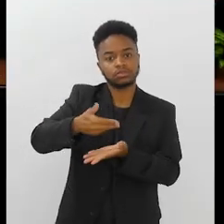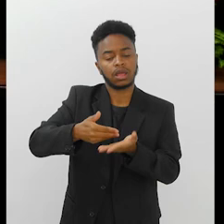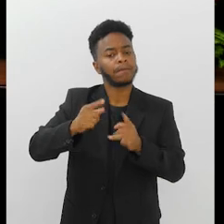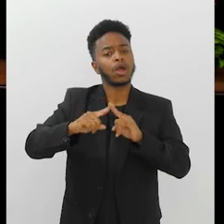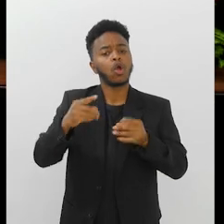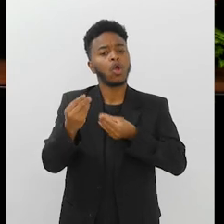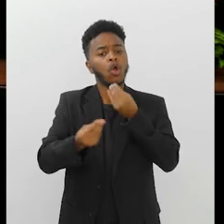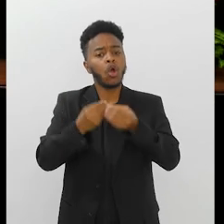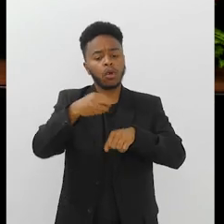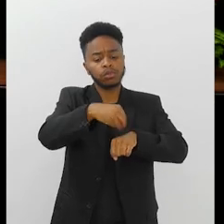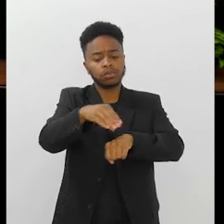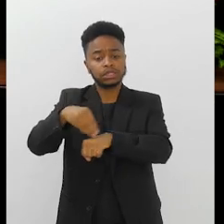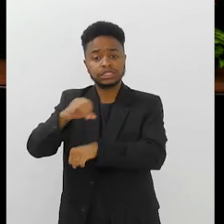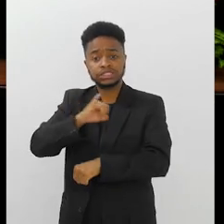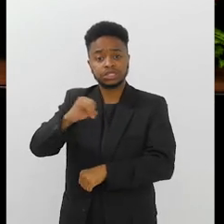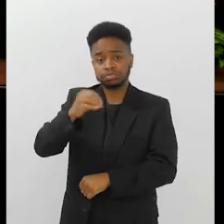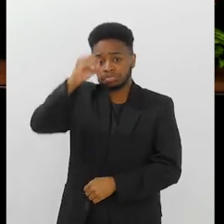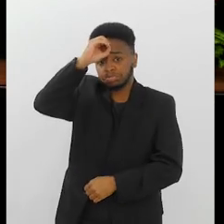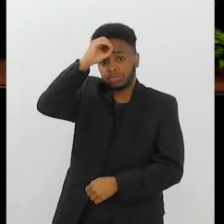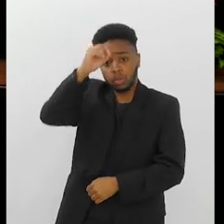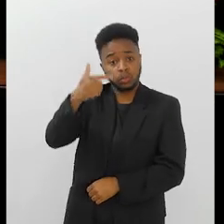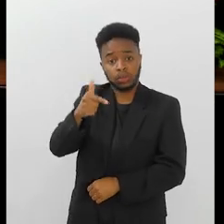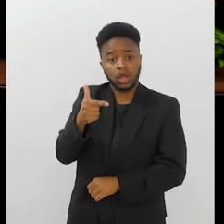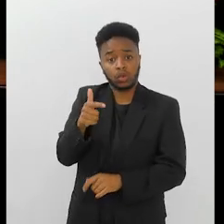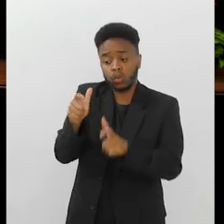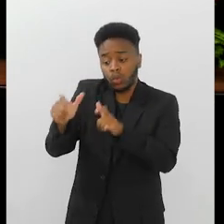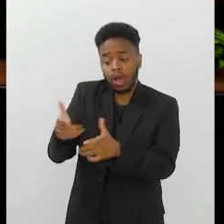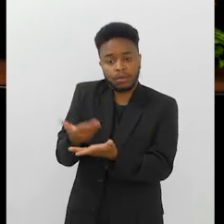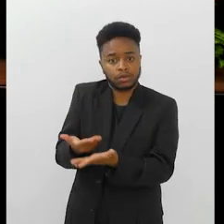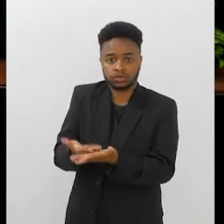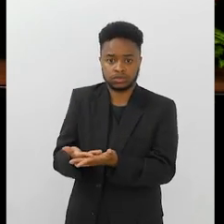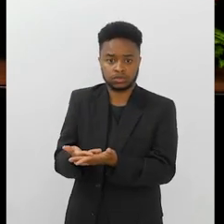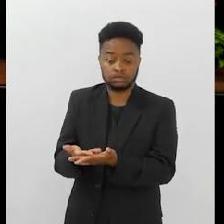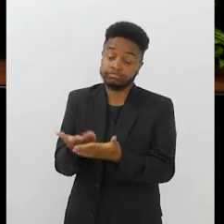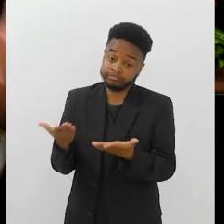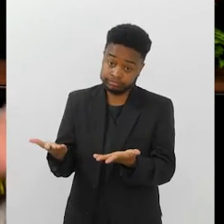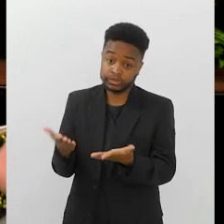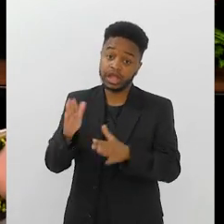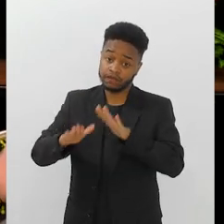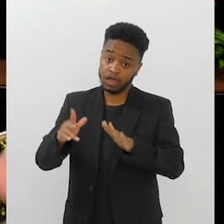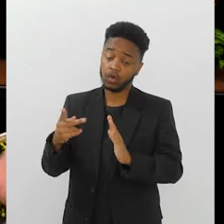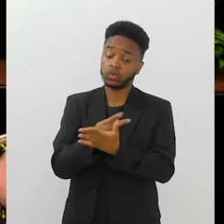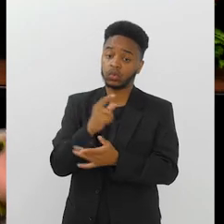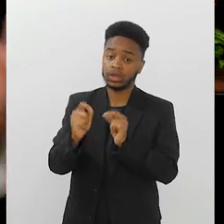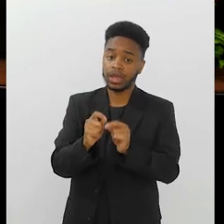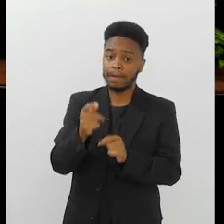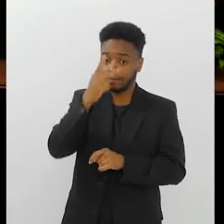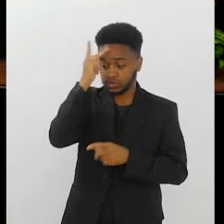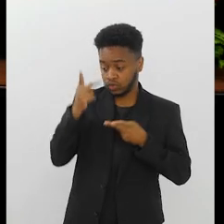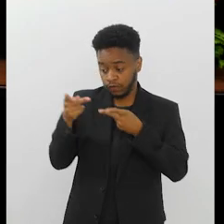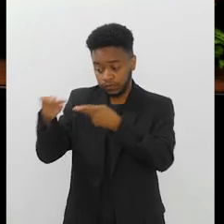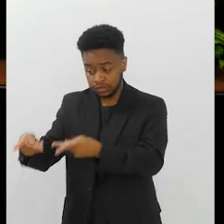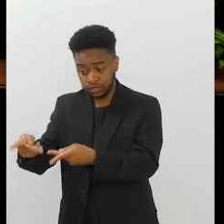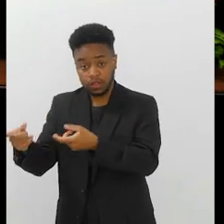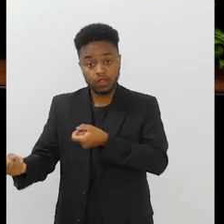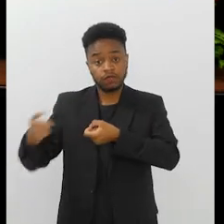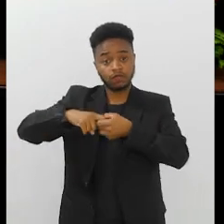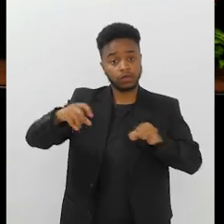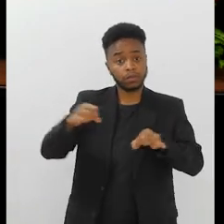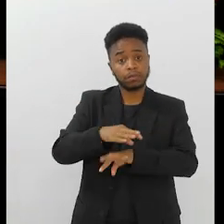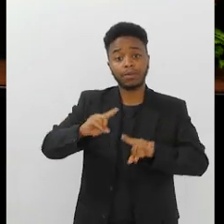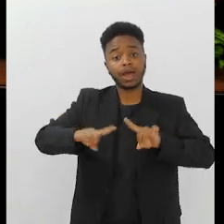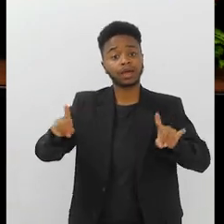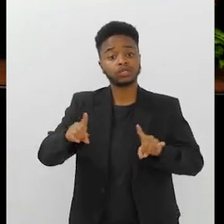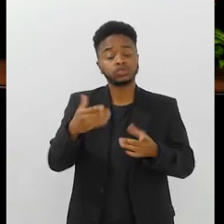Mas como que você vai repartir Isso se você não tem nem sequer uma escola é o que muito acontece muitas pessoas vão para lá voltam consagrados e que